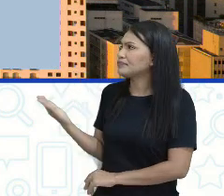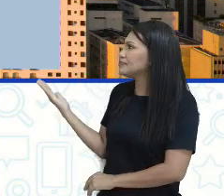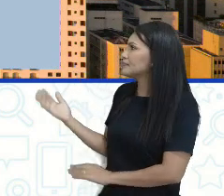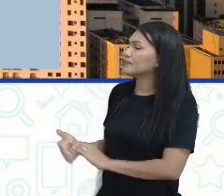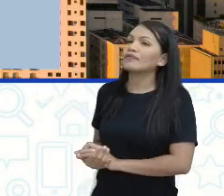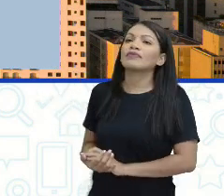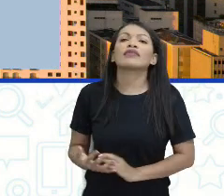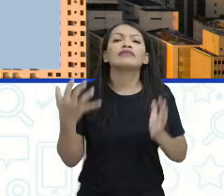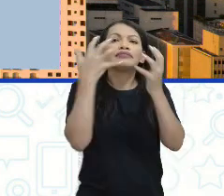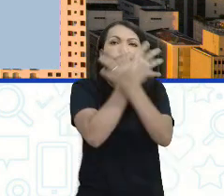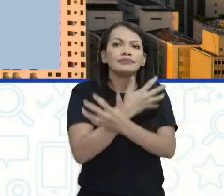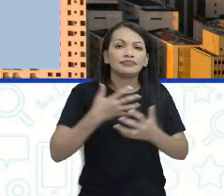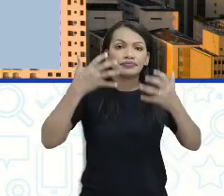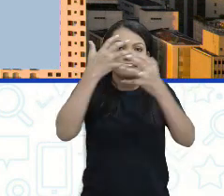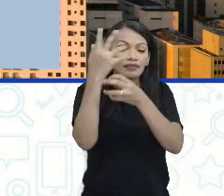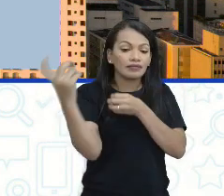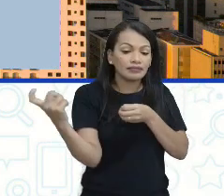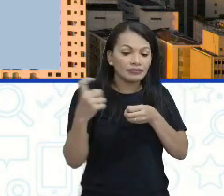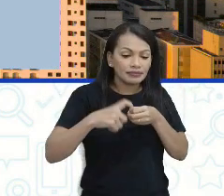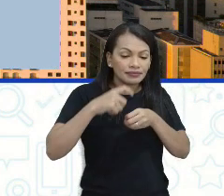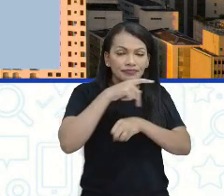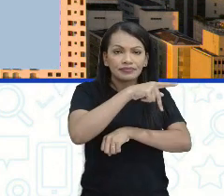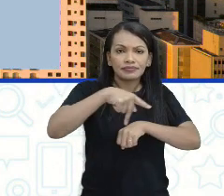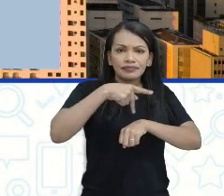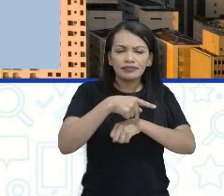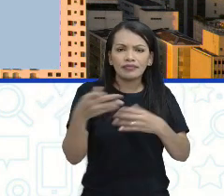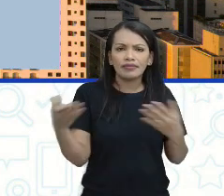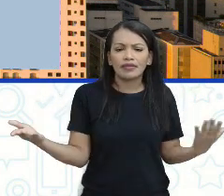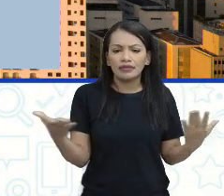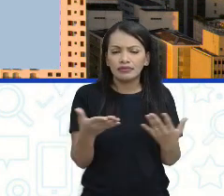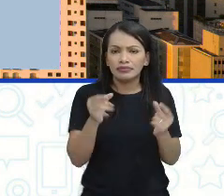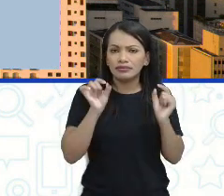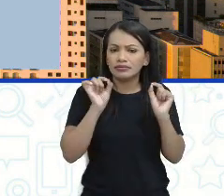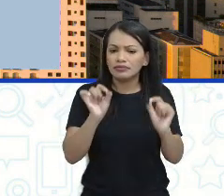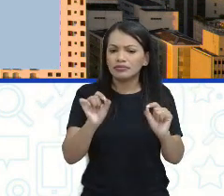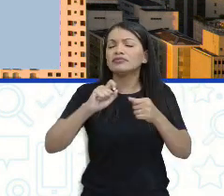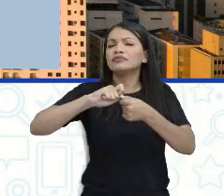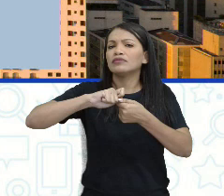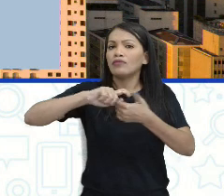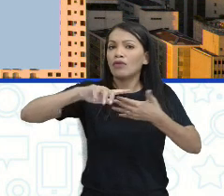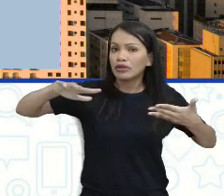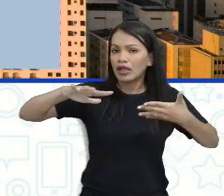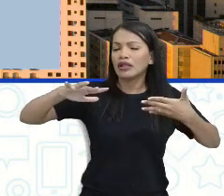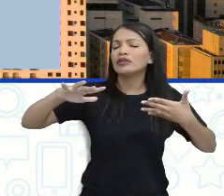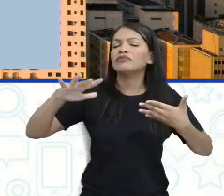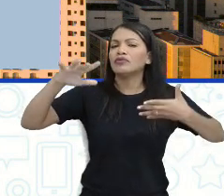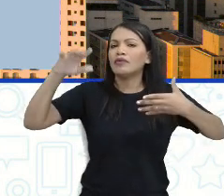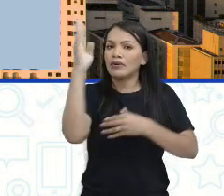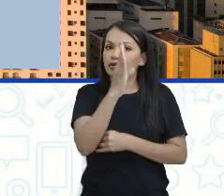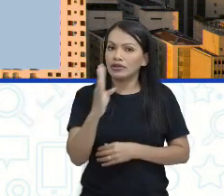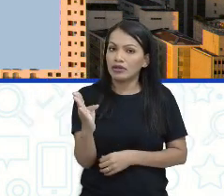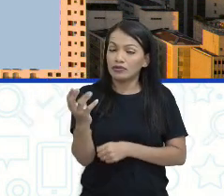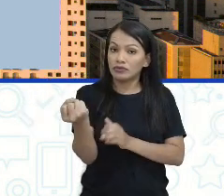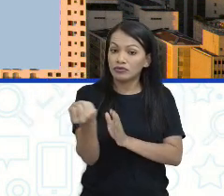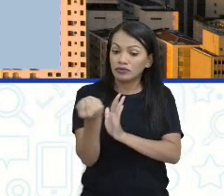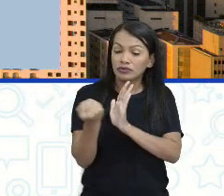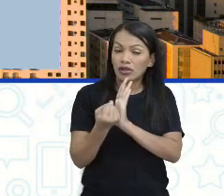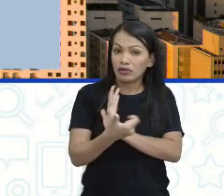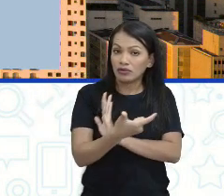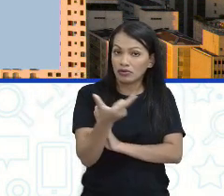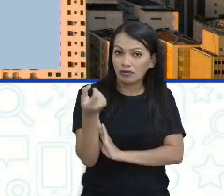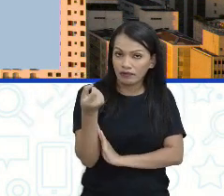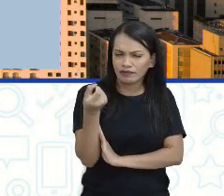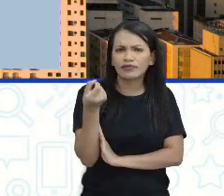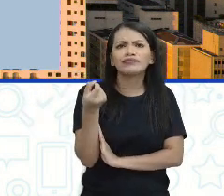que aí a gente já está falando do modernismo brasileiro, já no século XX. E o modernismo